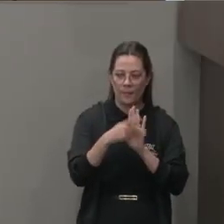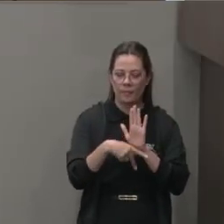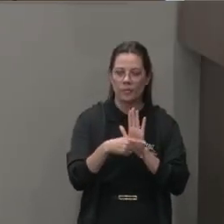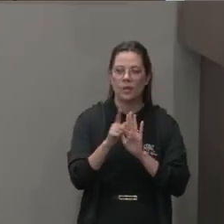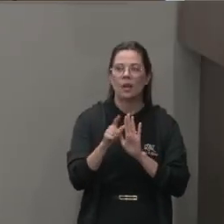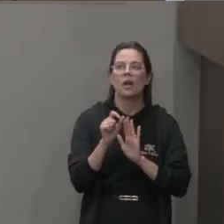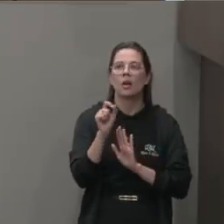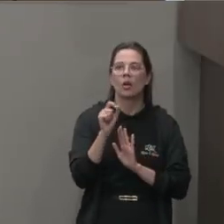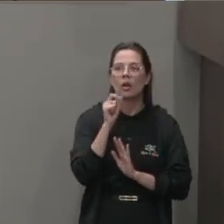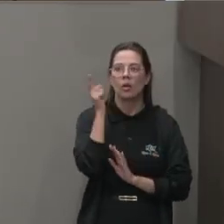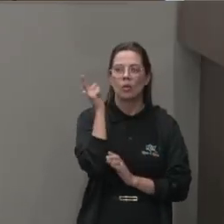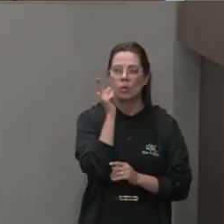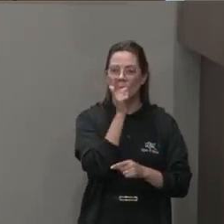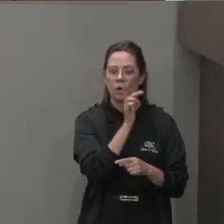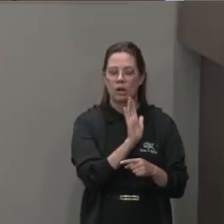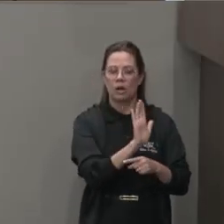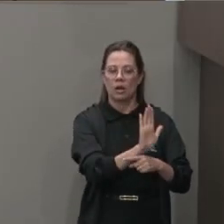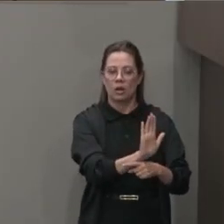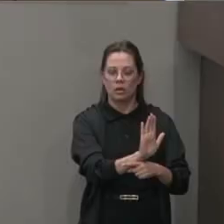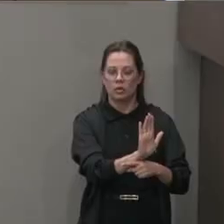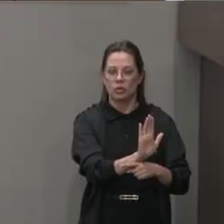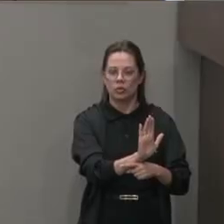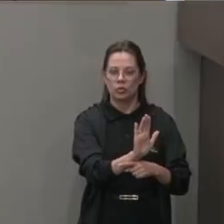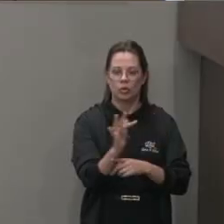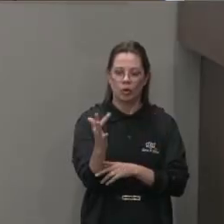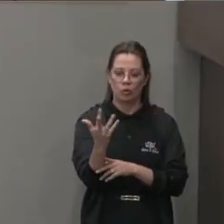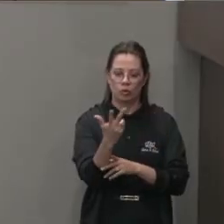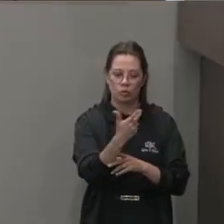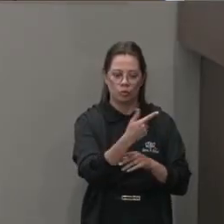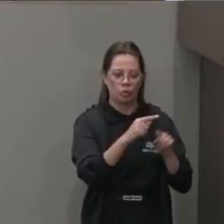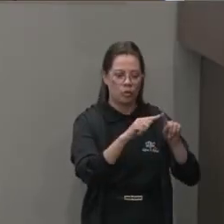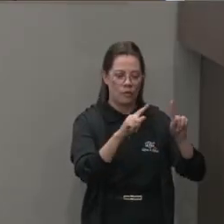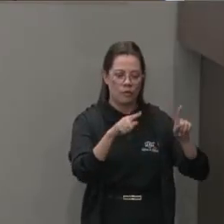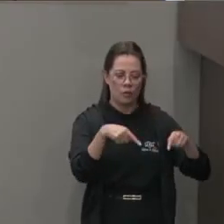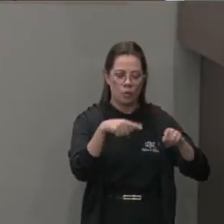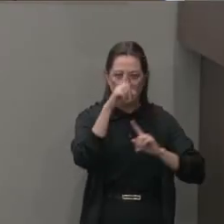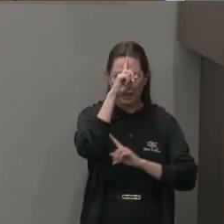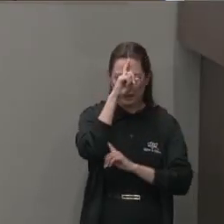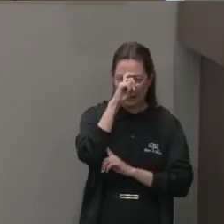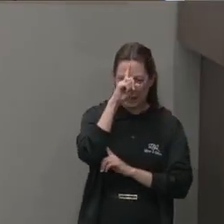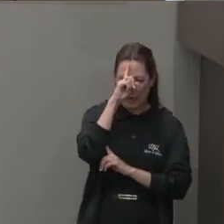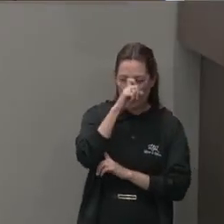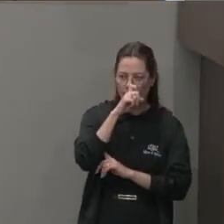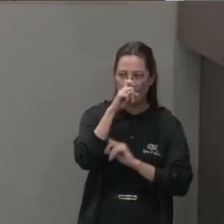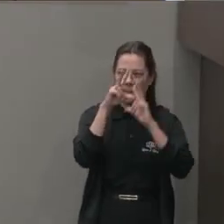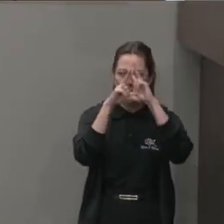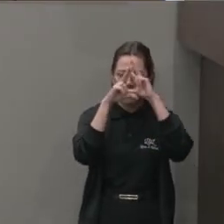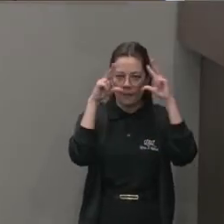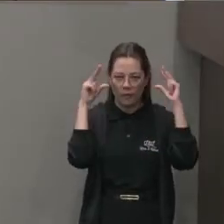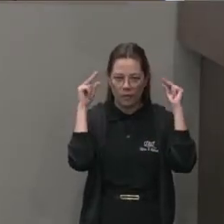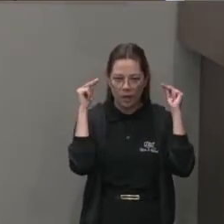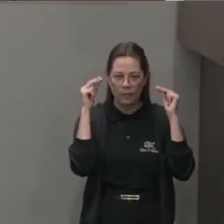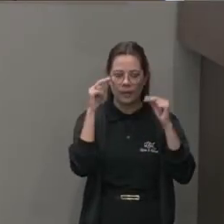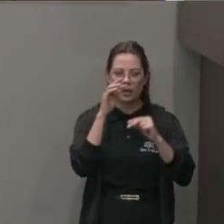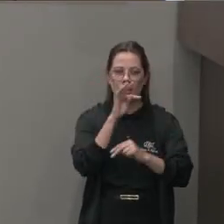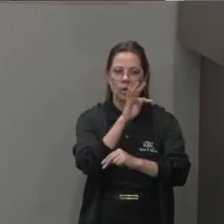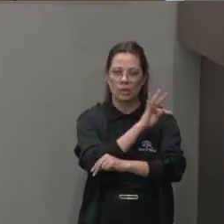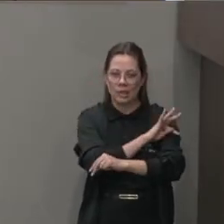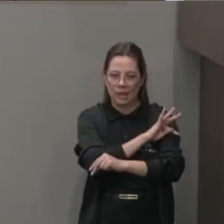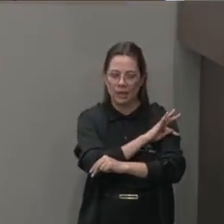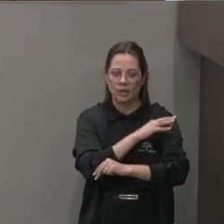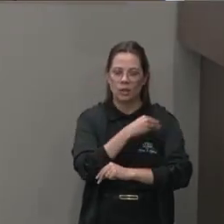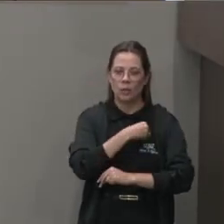que é para beneficiar todos os funcionários dos hospitais, médicos, enfermeiros, técnicos,